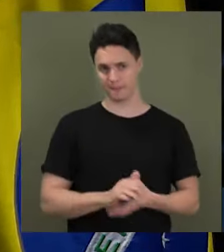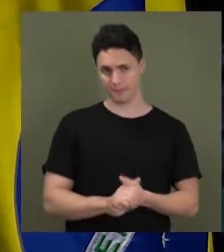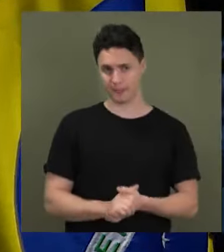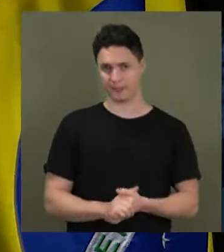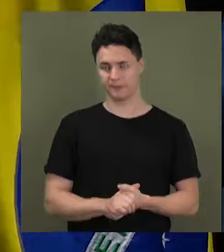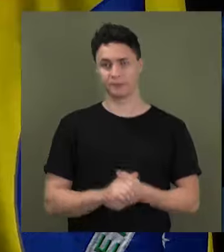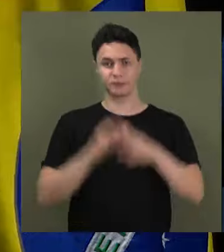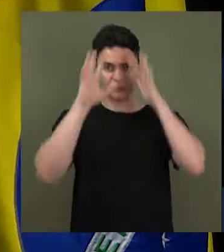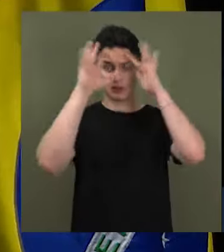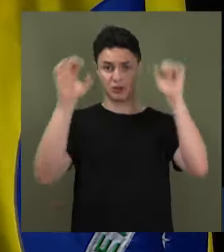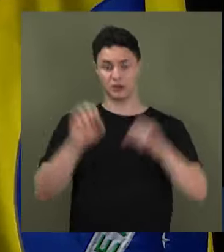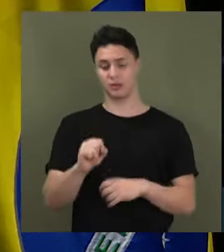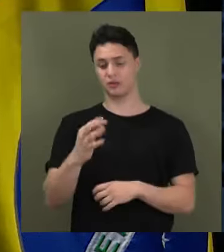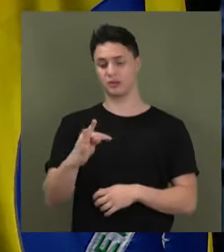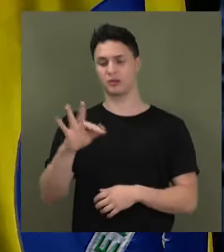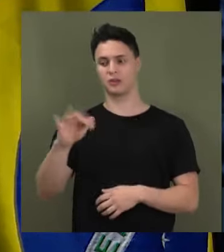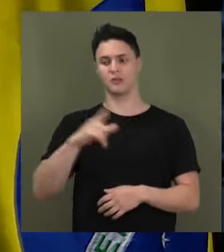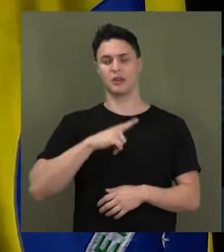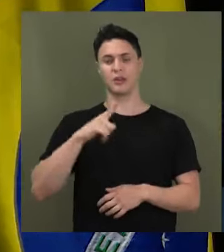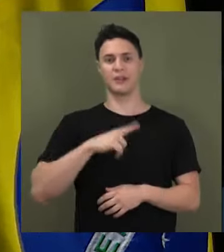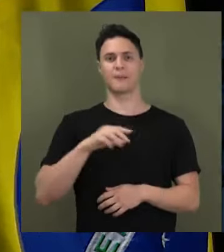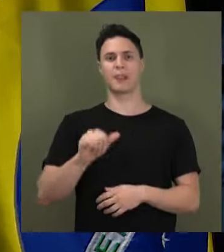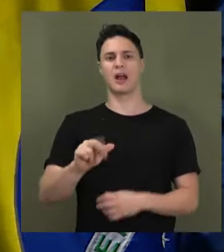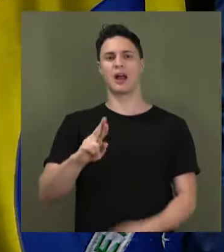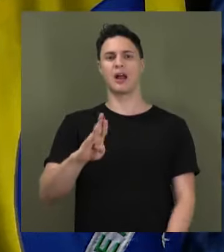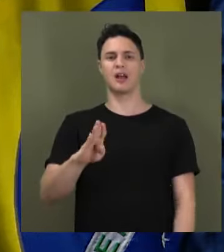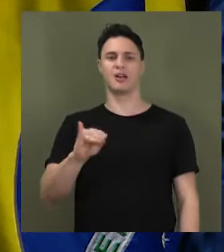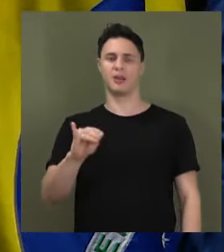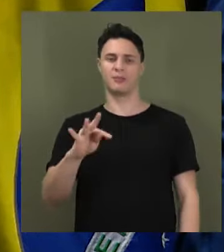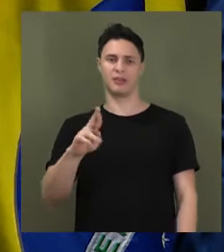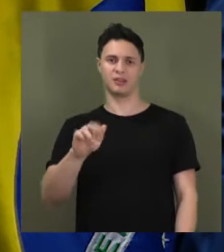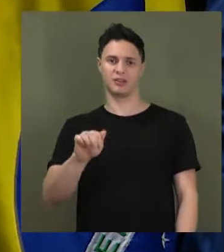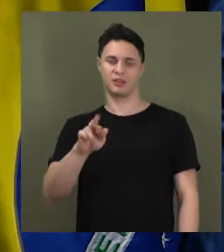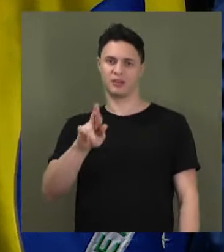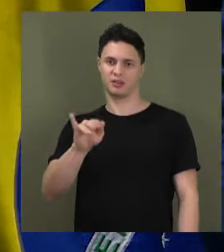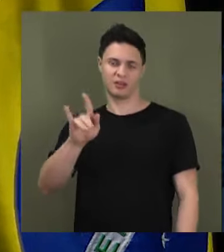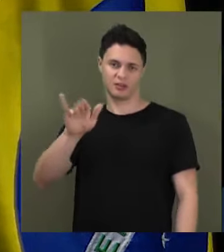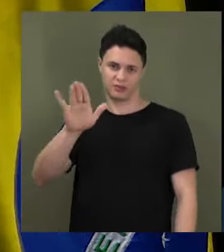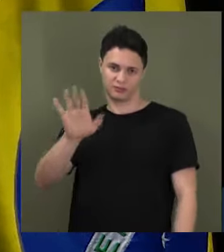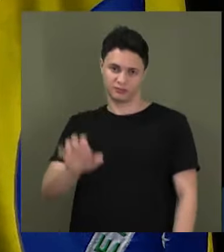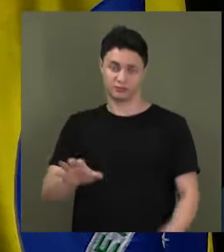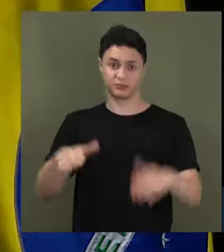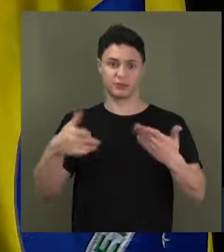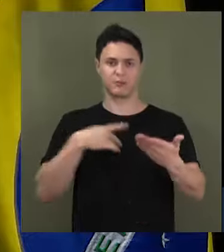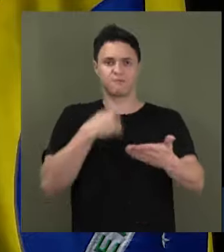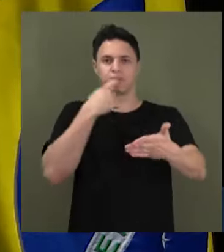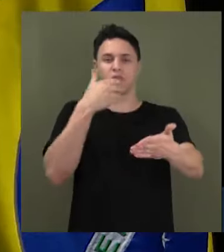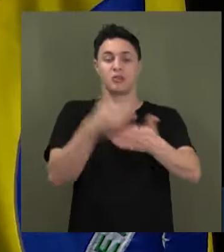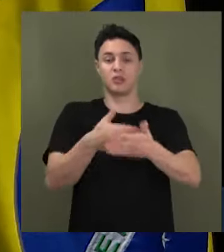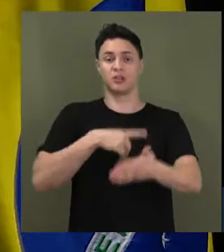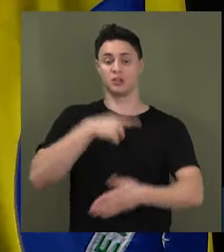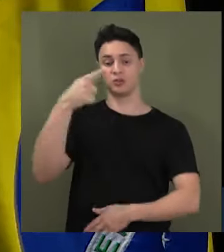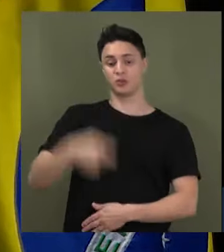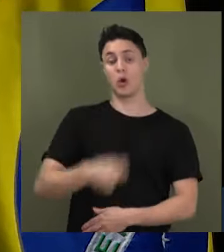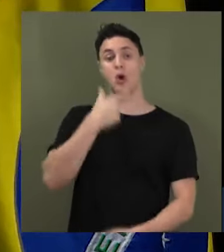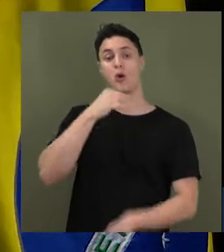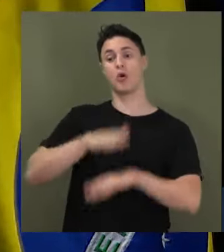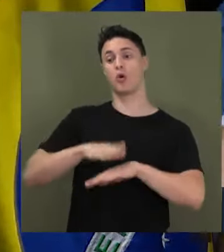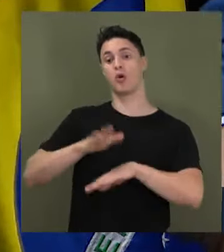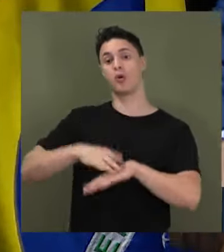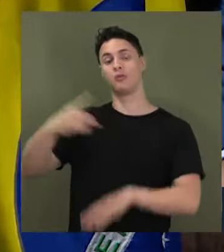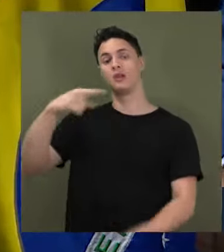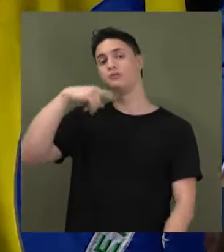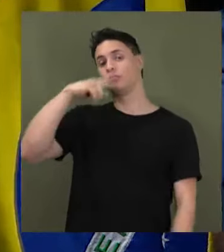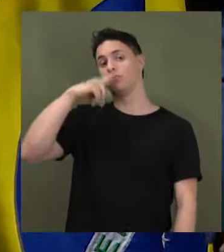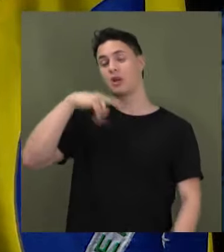marcado por arbitrariedades e abusos de autoridade, como a mais recente decisão de Gilmar Mendes,